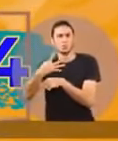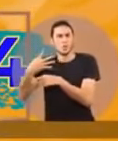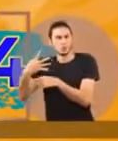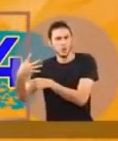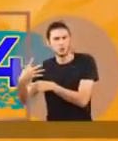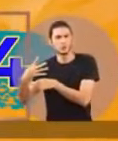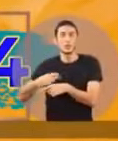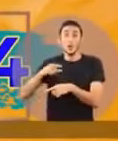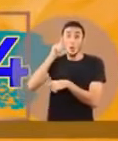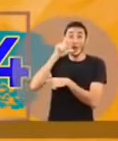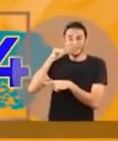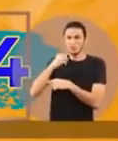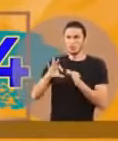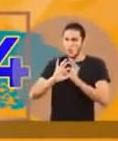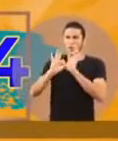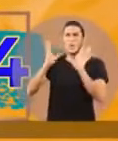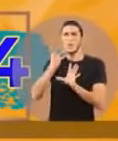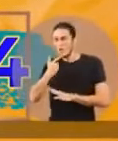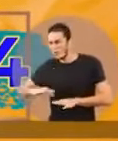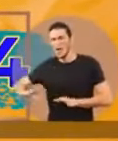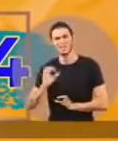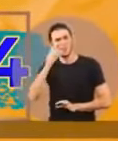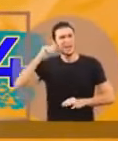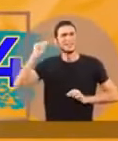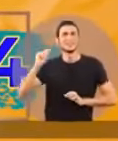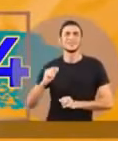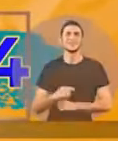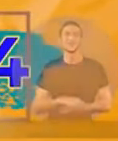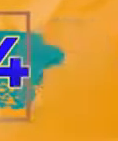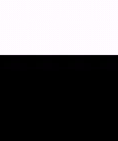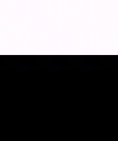é 19444. O homem do gato. Solta o gato, menino.